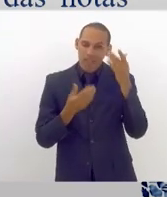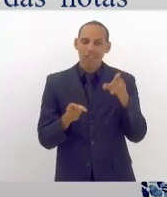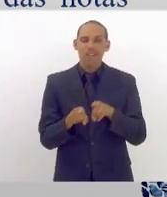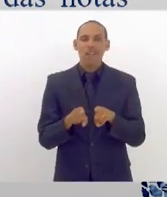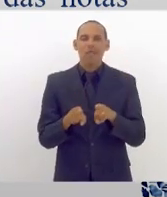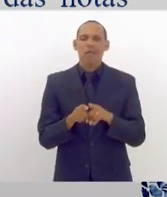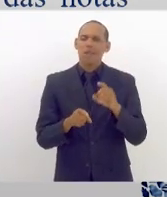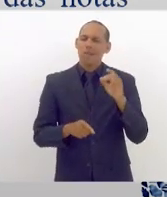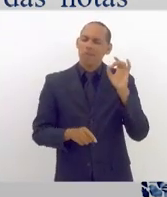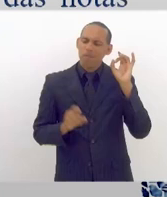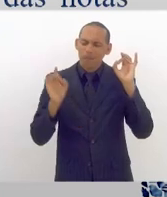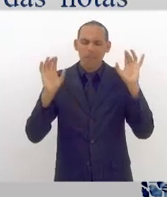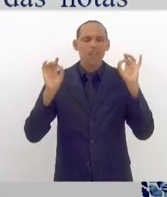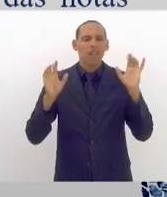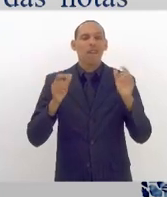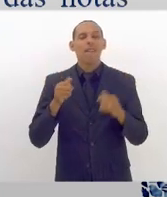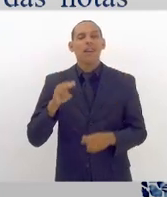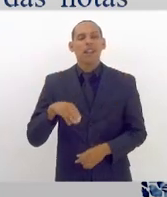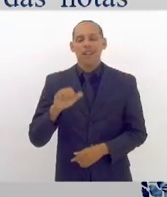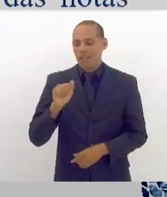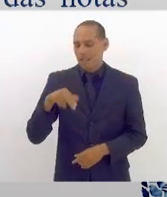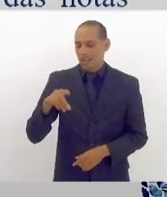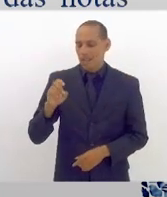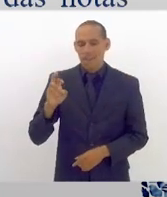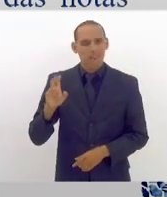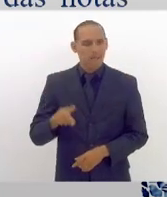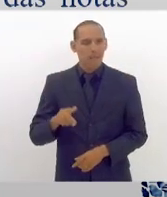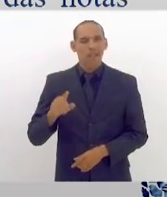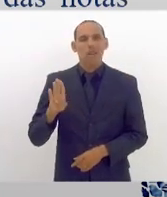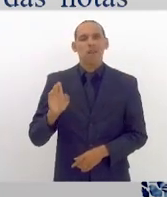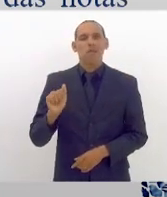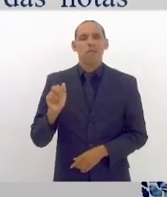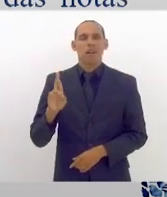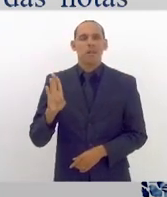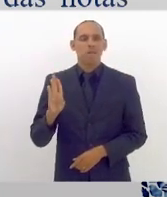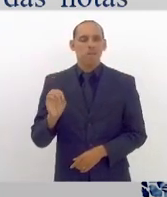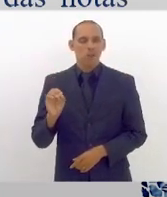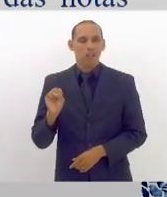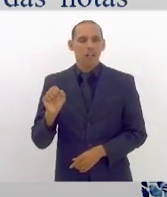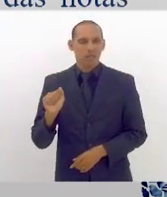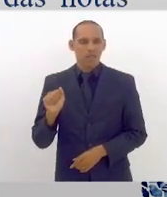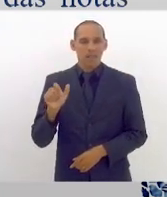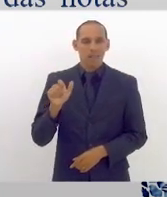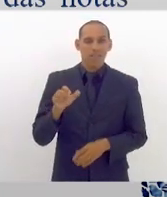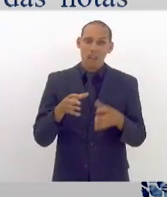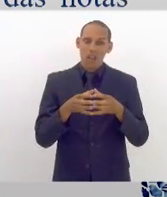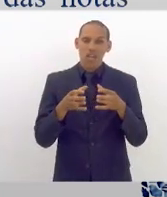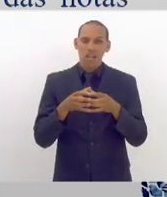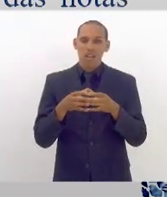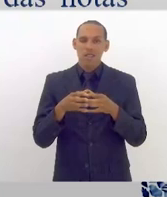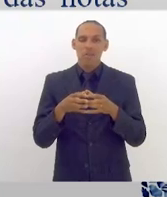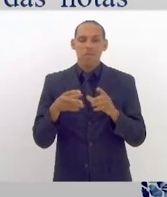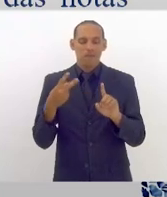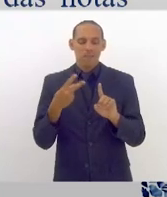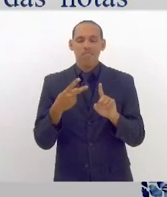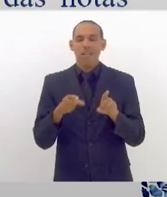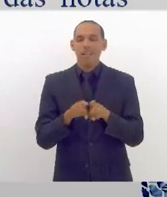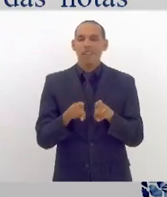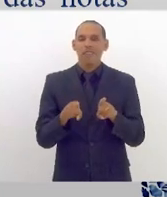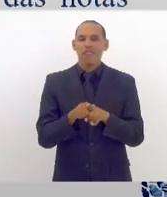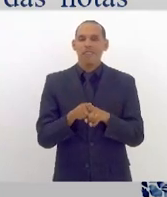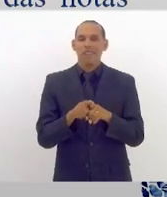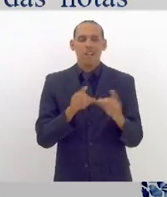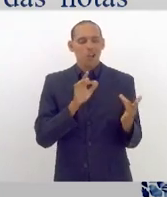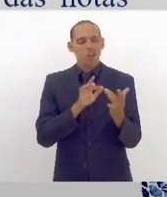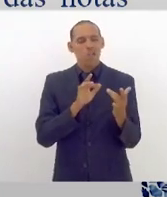especialmente ao André Barbosa e sua equipe que foram foram nosso contato foi o contato mais direto que com a